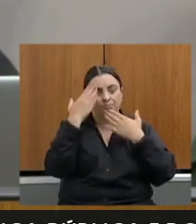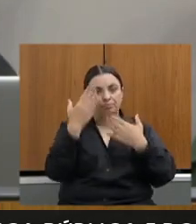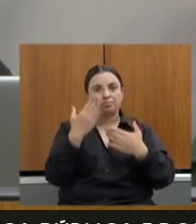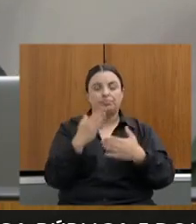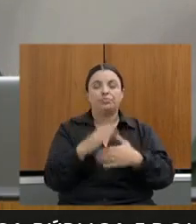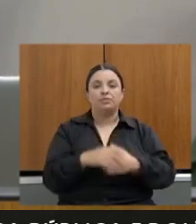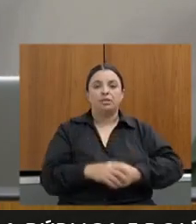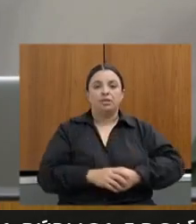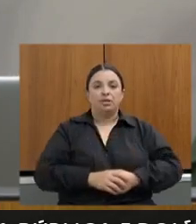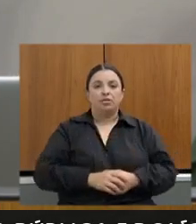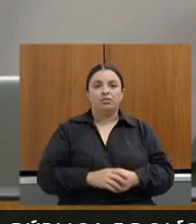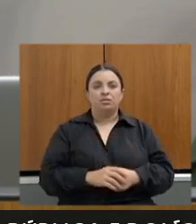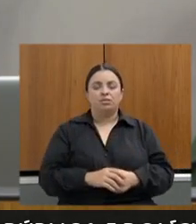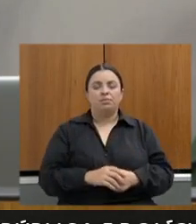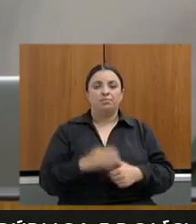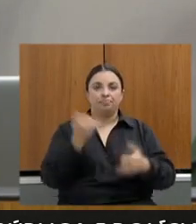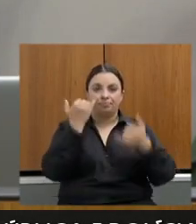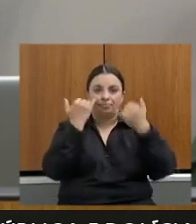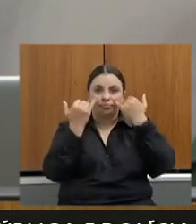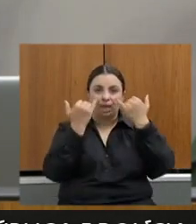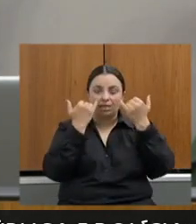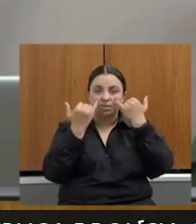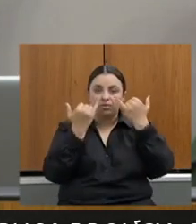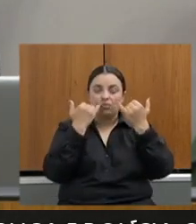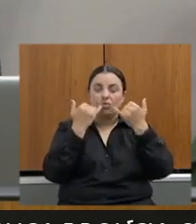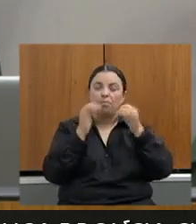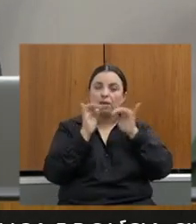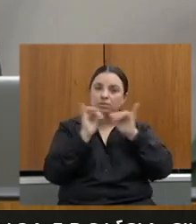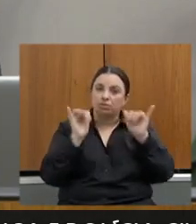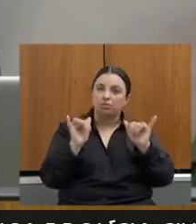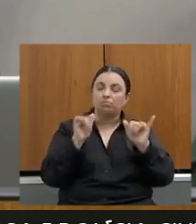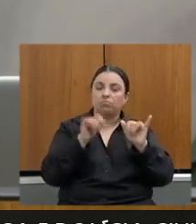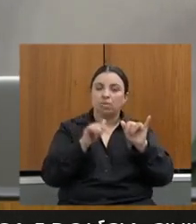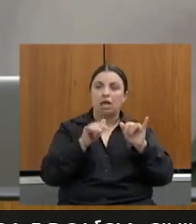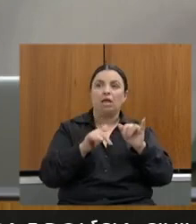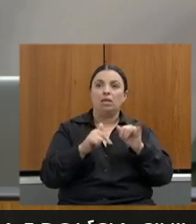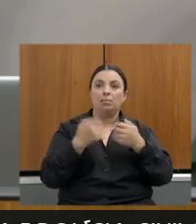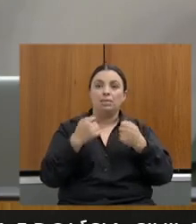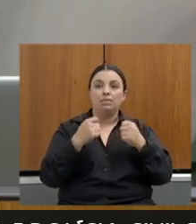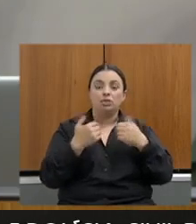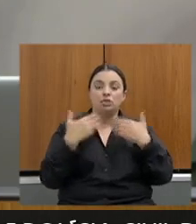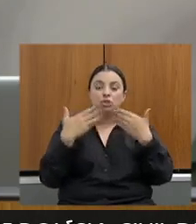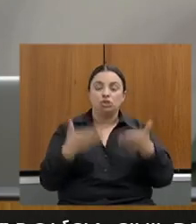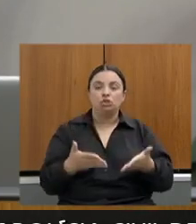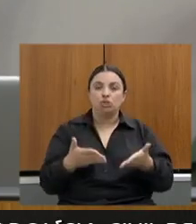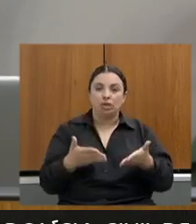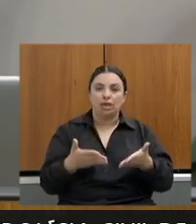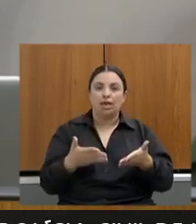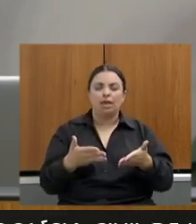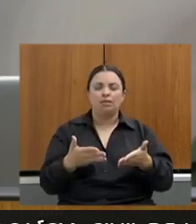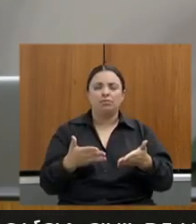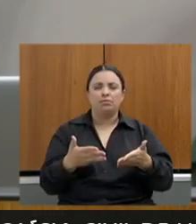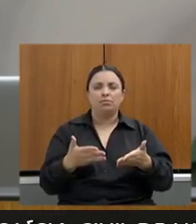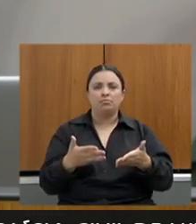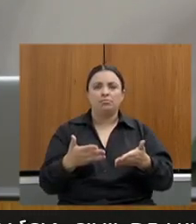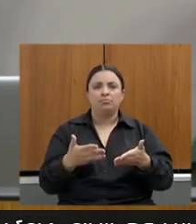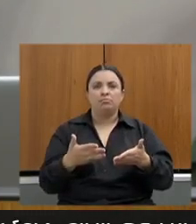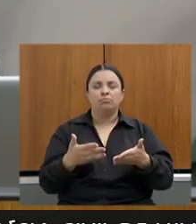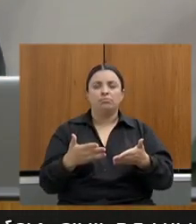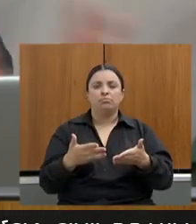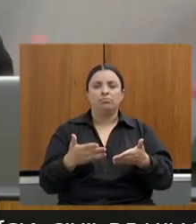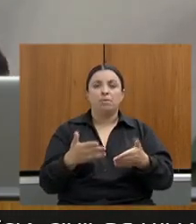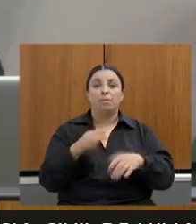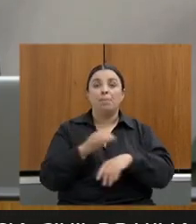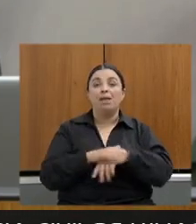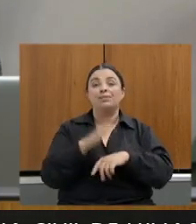é essas informações muitas vezes elas precisam chegar com a mais eu diria com